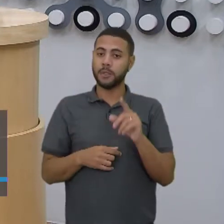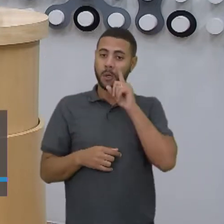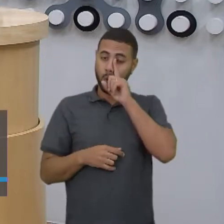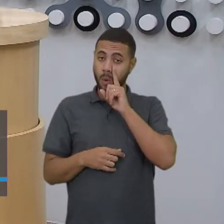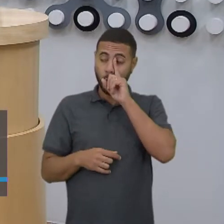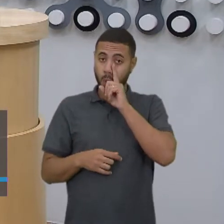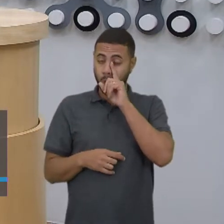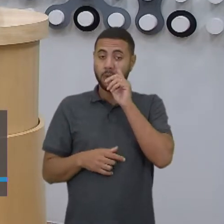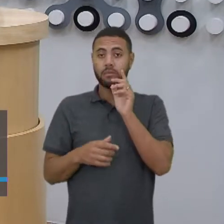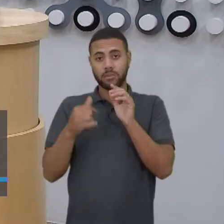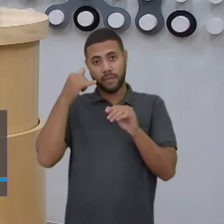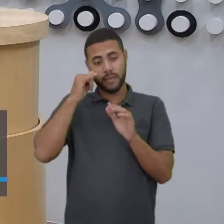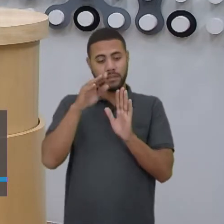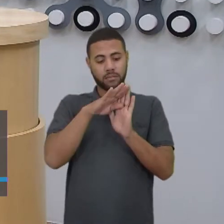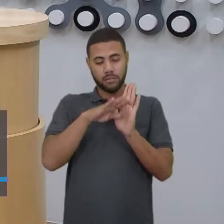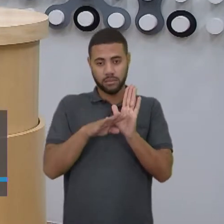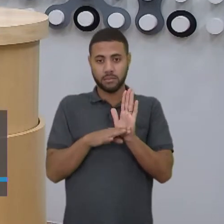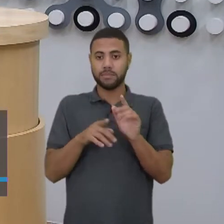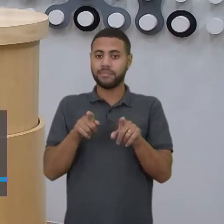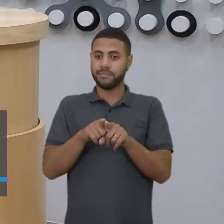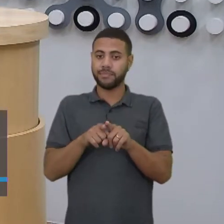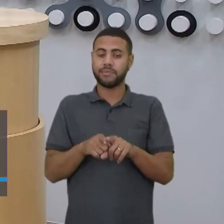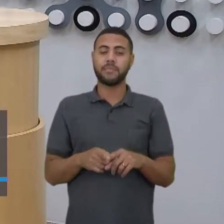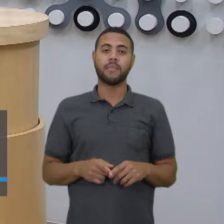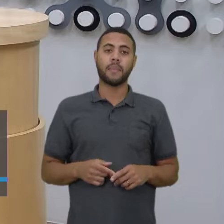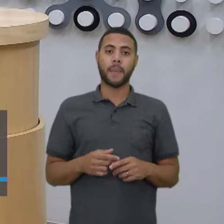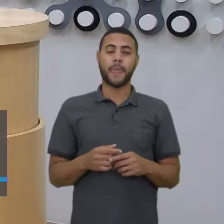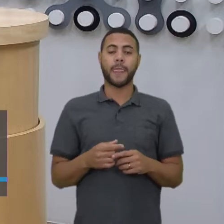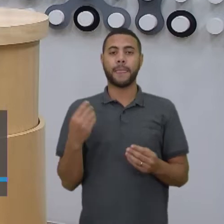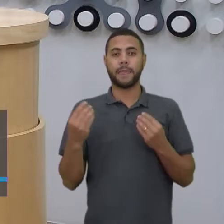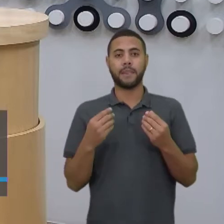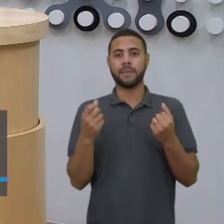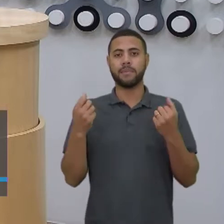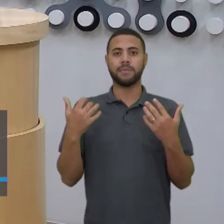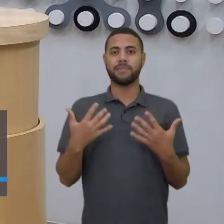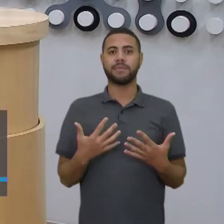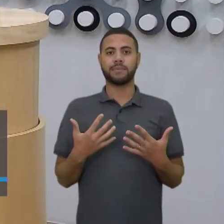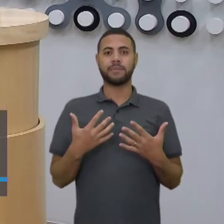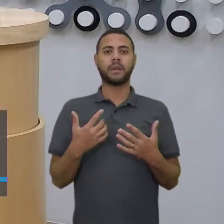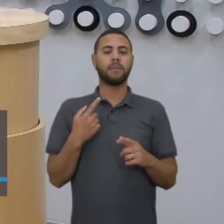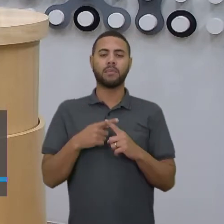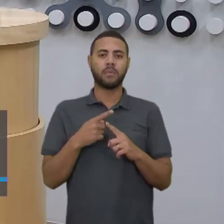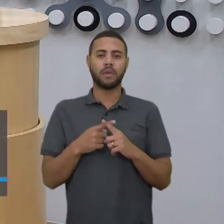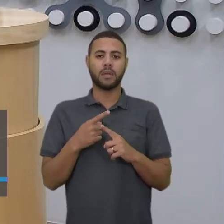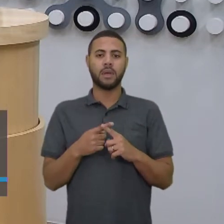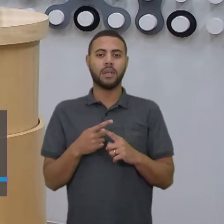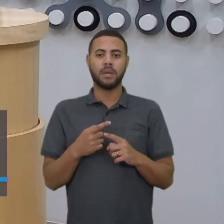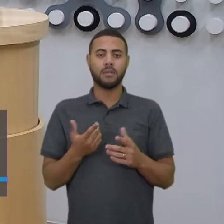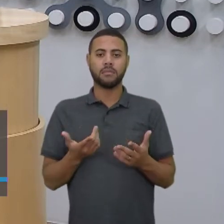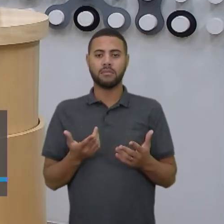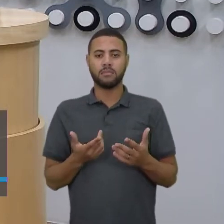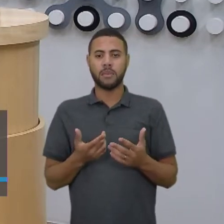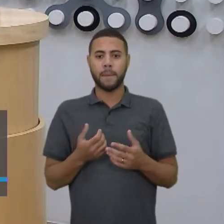já entra com essa questão de evitar o risco. E aí, a queimada, ela serve... Por que um pré-desportivo? Você sabia que a queimada era um